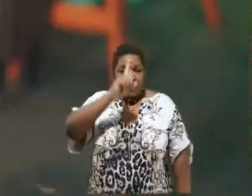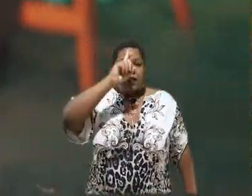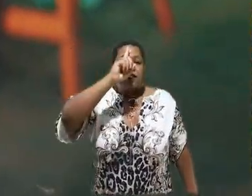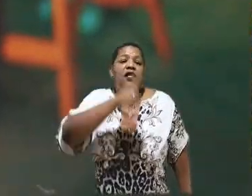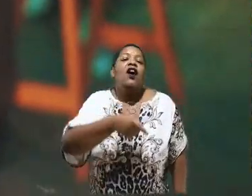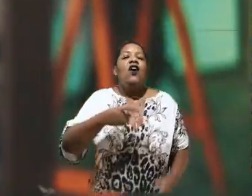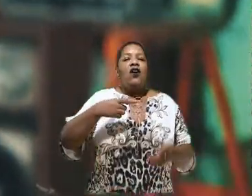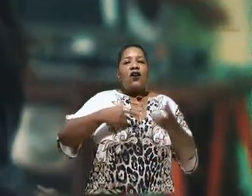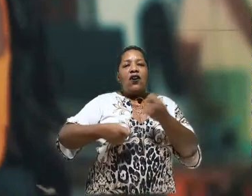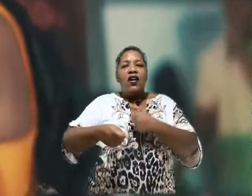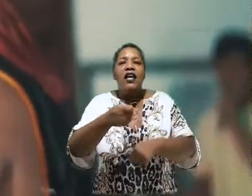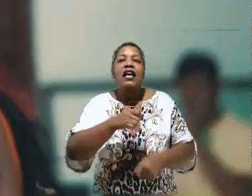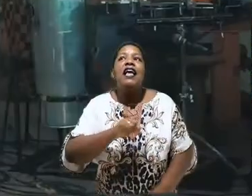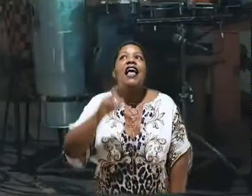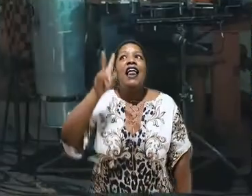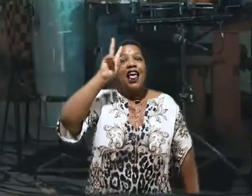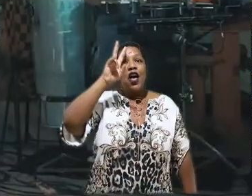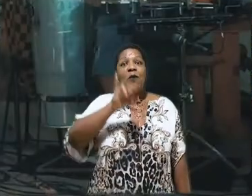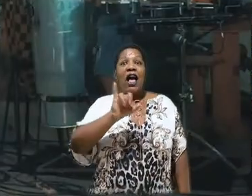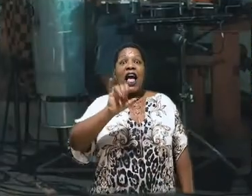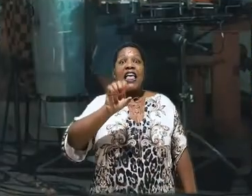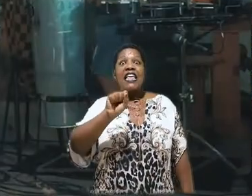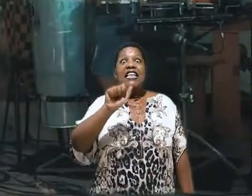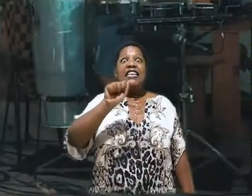lembrou aí ó